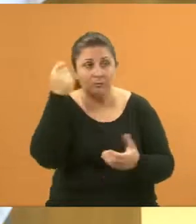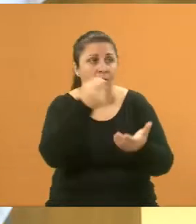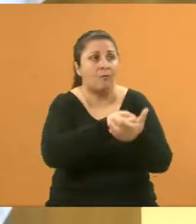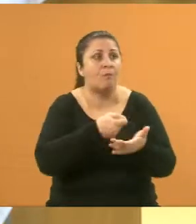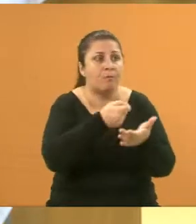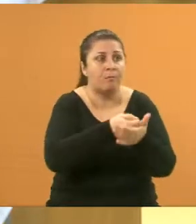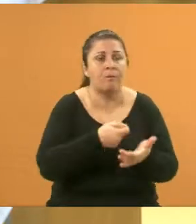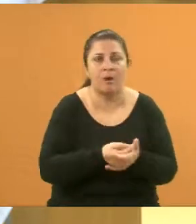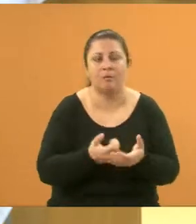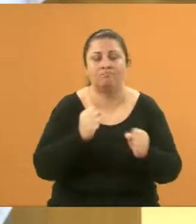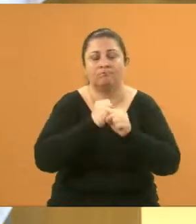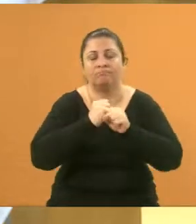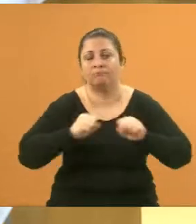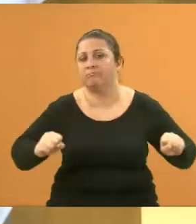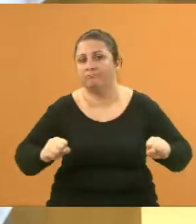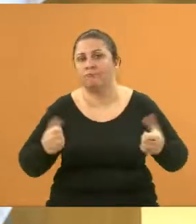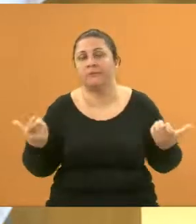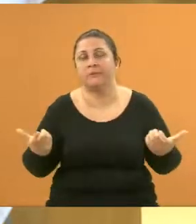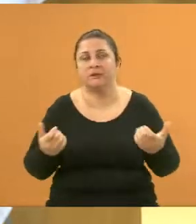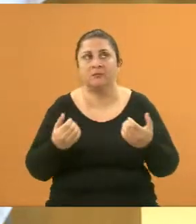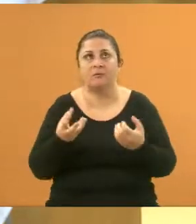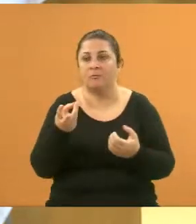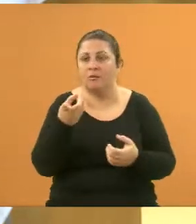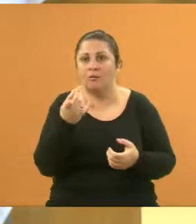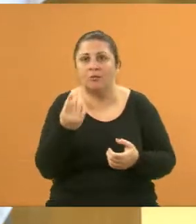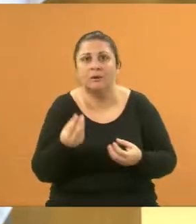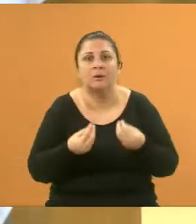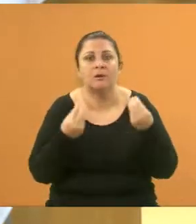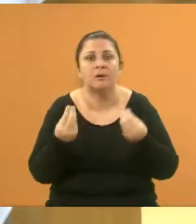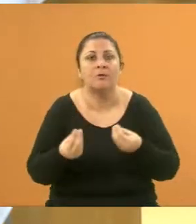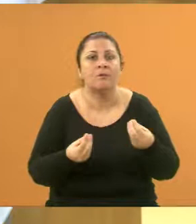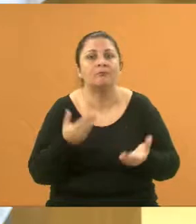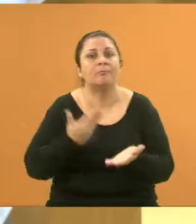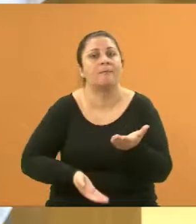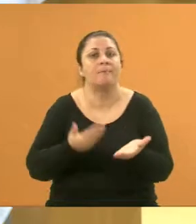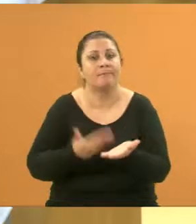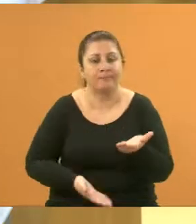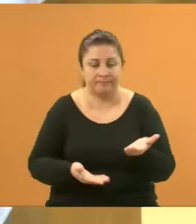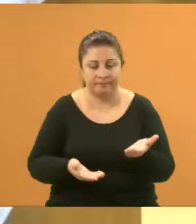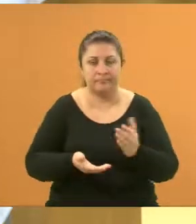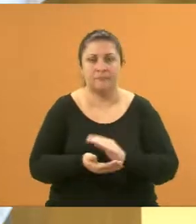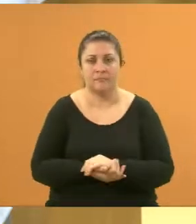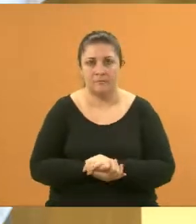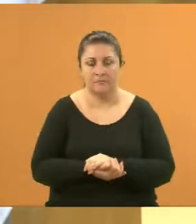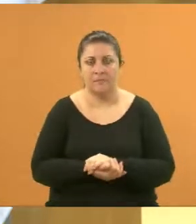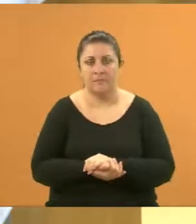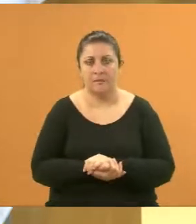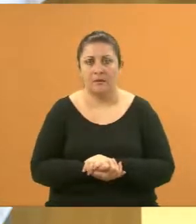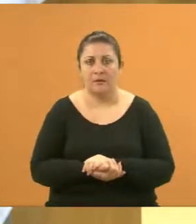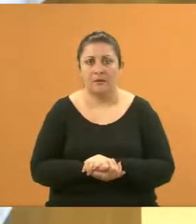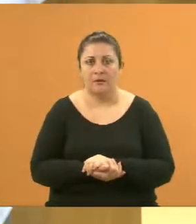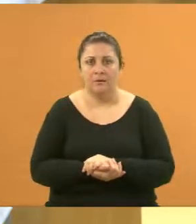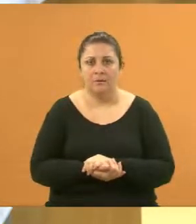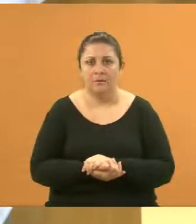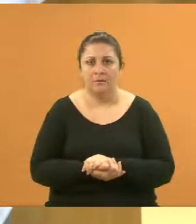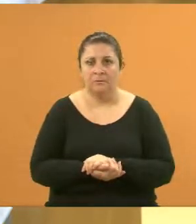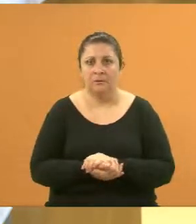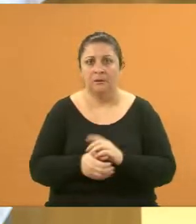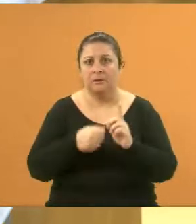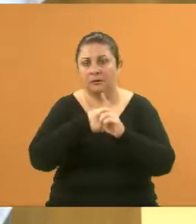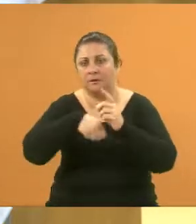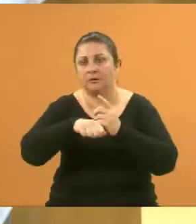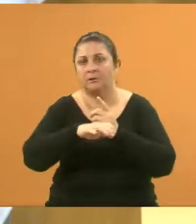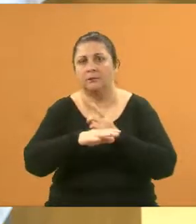sendo impossível comensurar os danos causados diretamente e indiretamente à administração